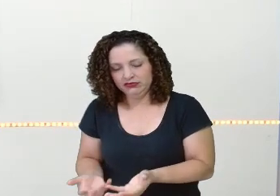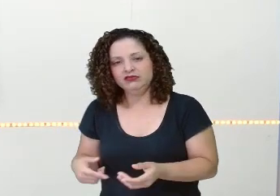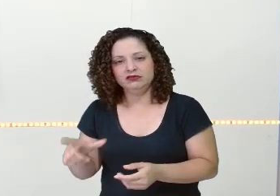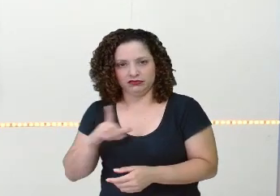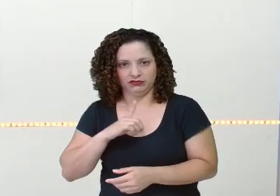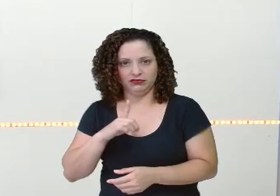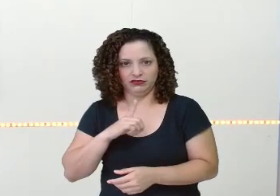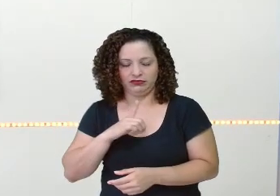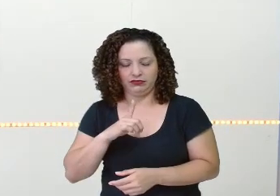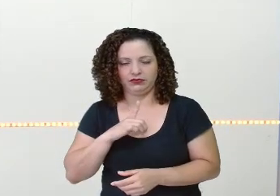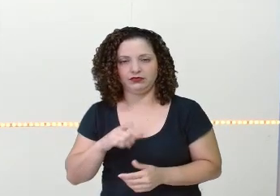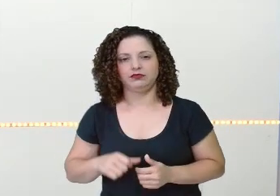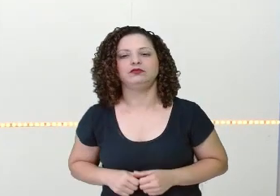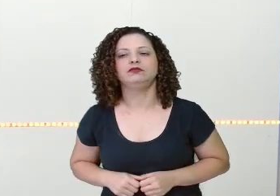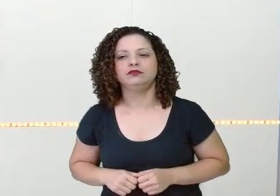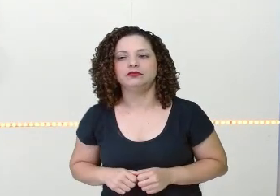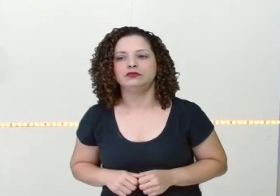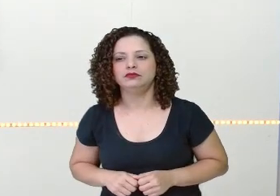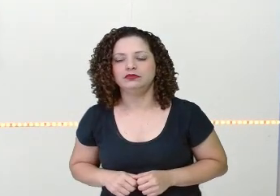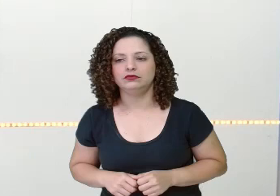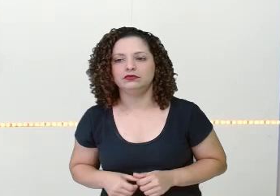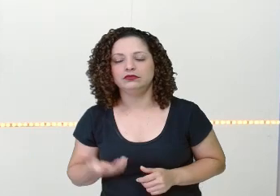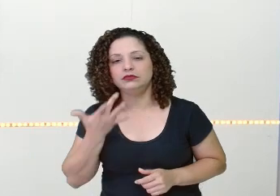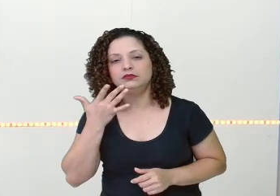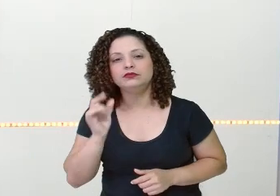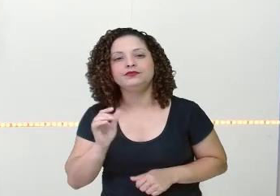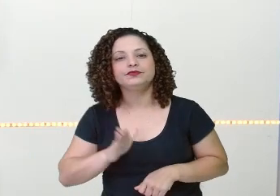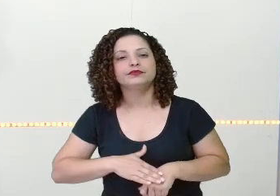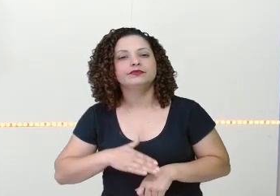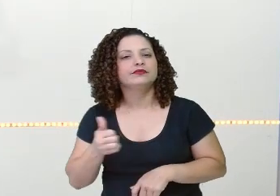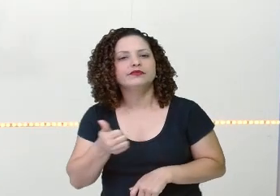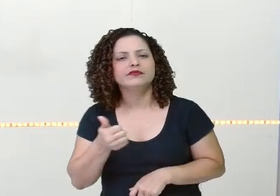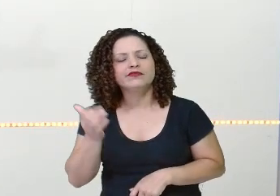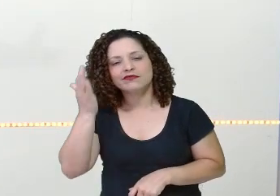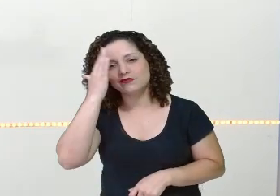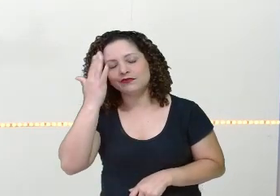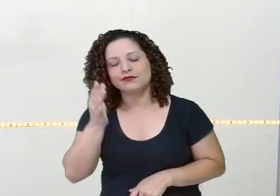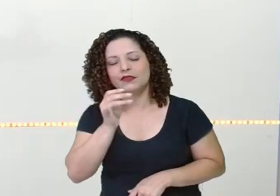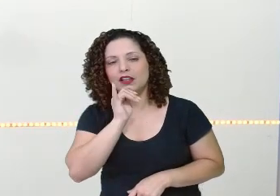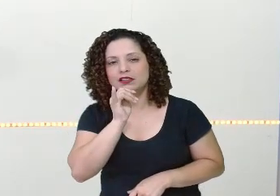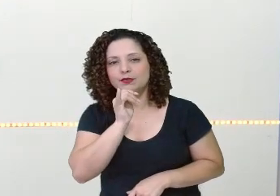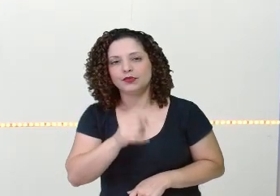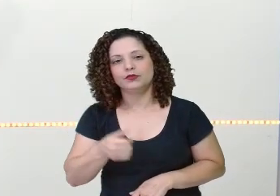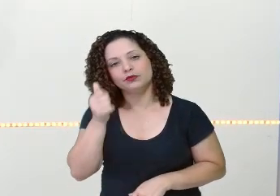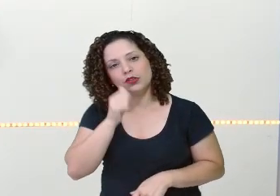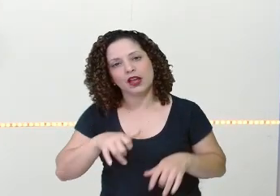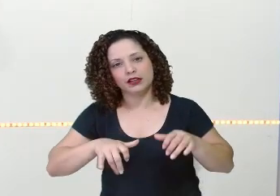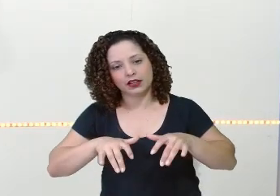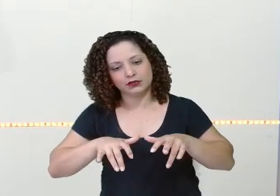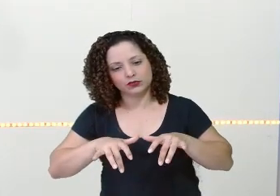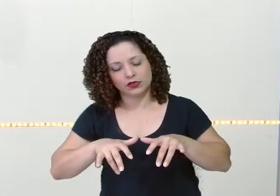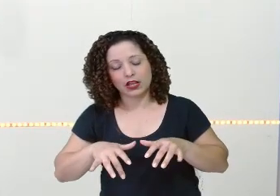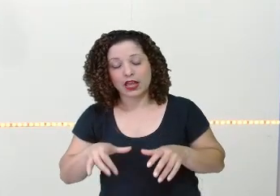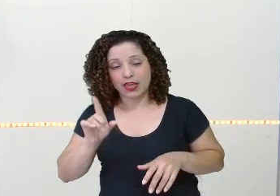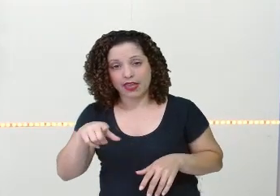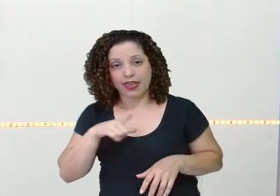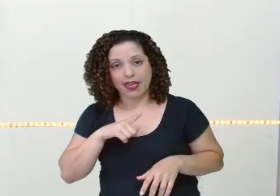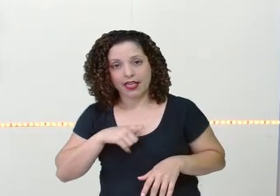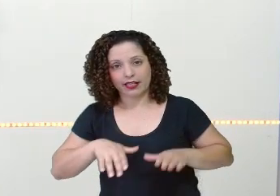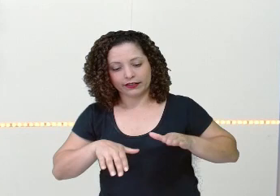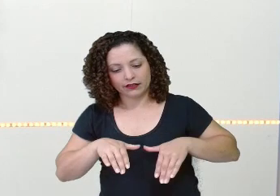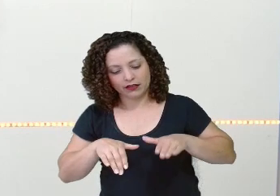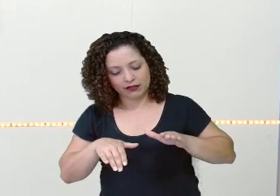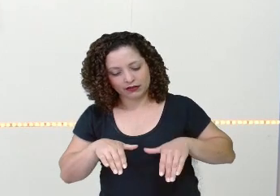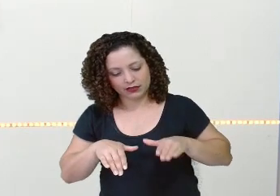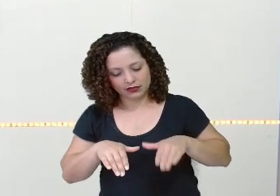medições. Quem entende melhor isso é, por exemplo, a pessoa que é costureira, né? Ela precisa ter você